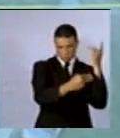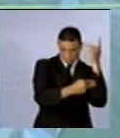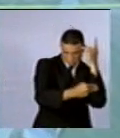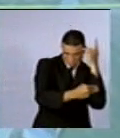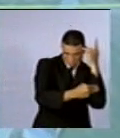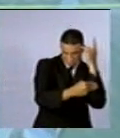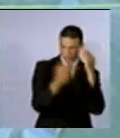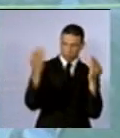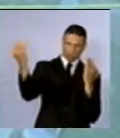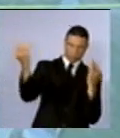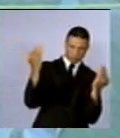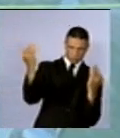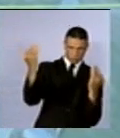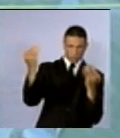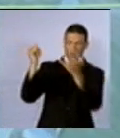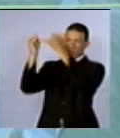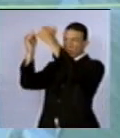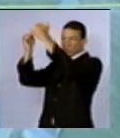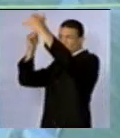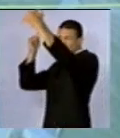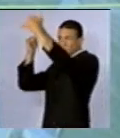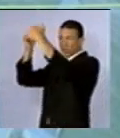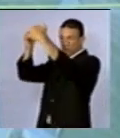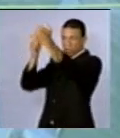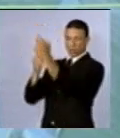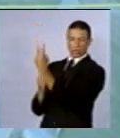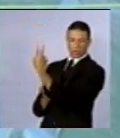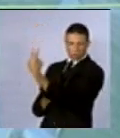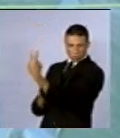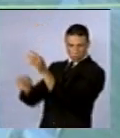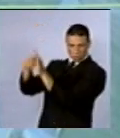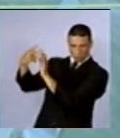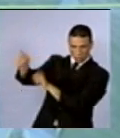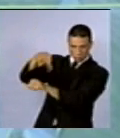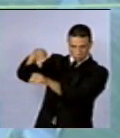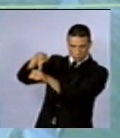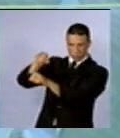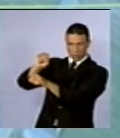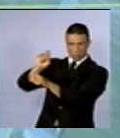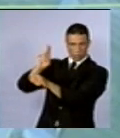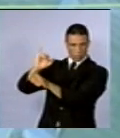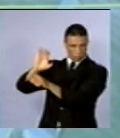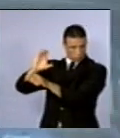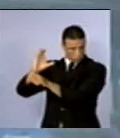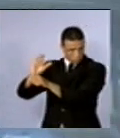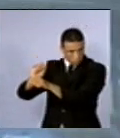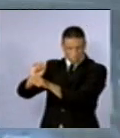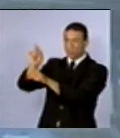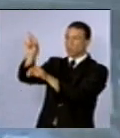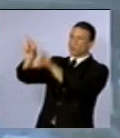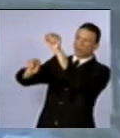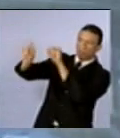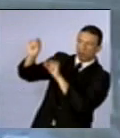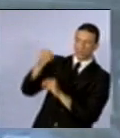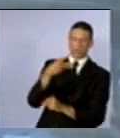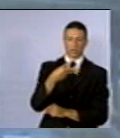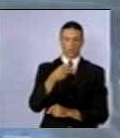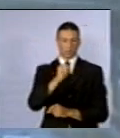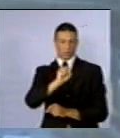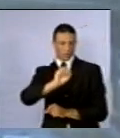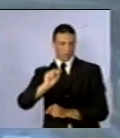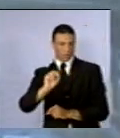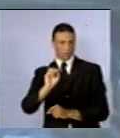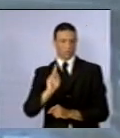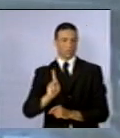são uma imagem, duas linhas de transmissão na Suíça, com inserção urbana, linhas de 380 kV.